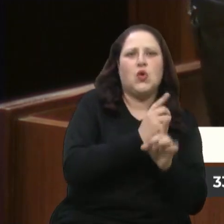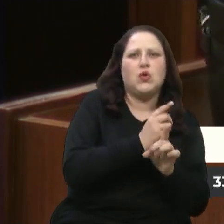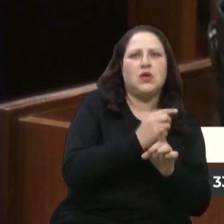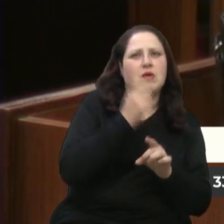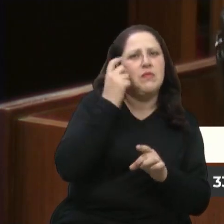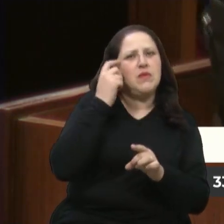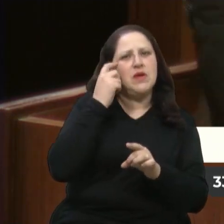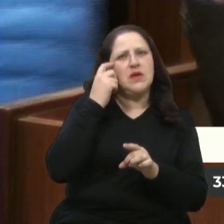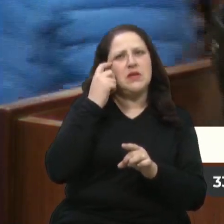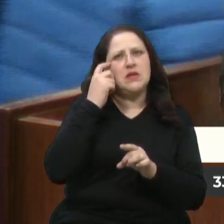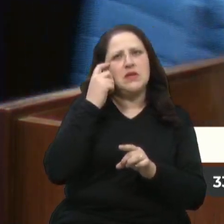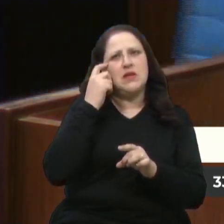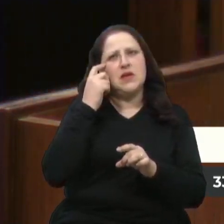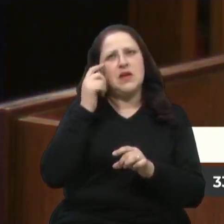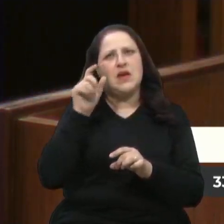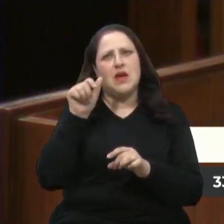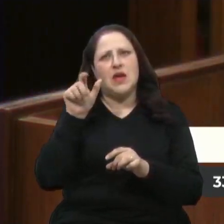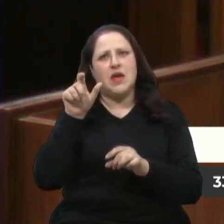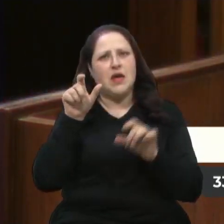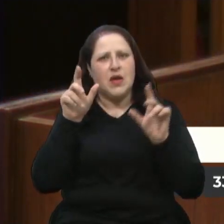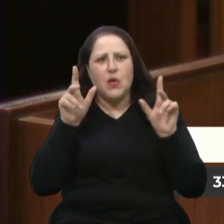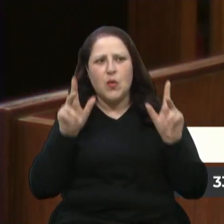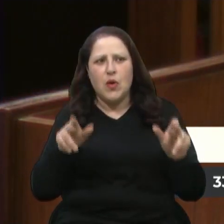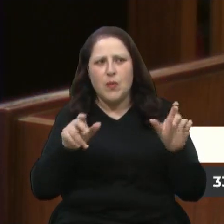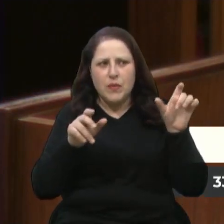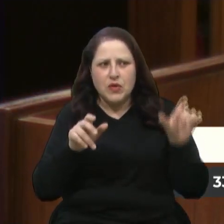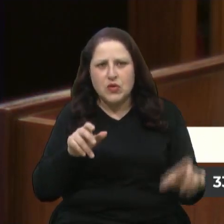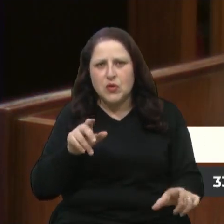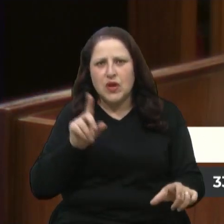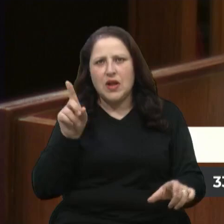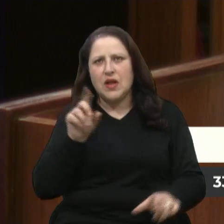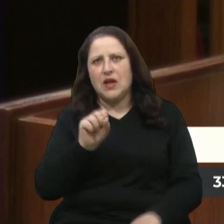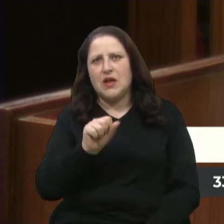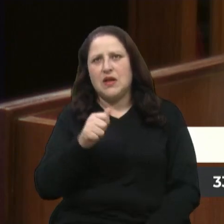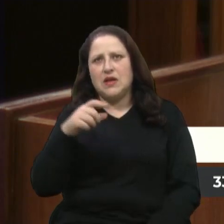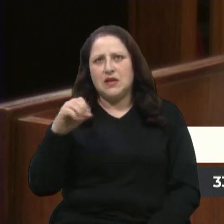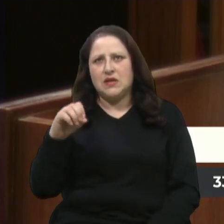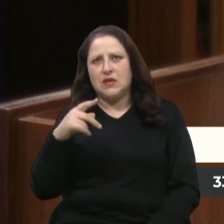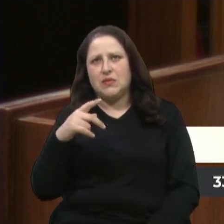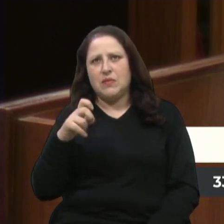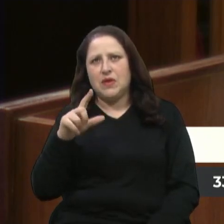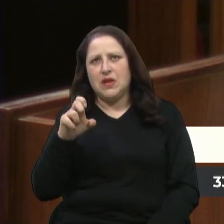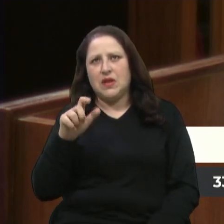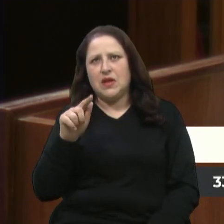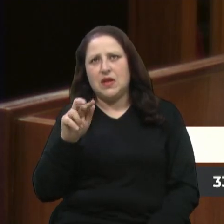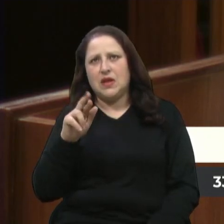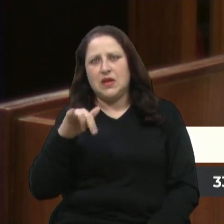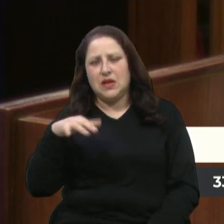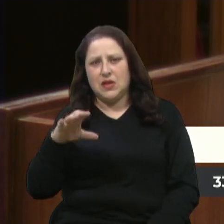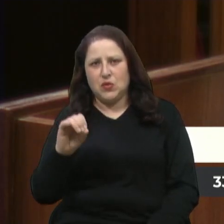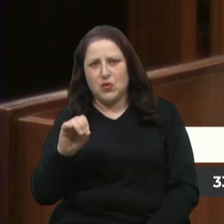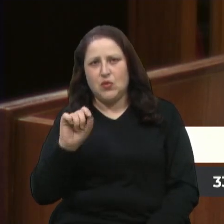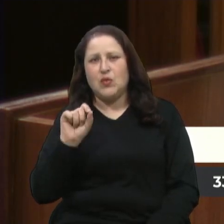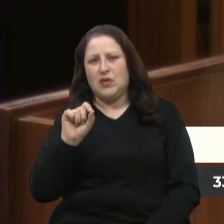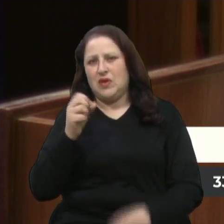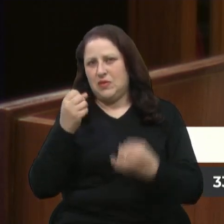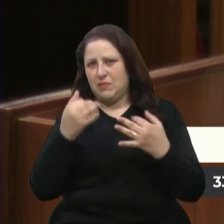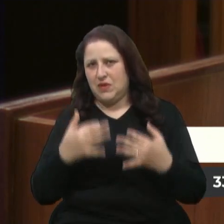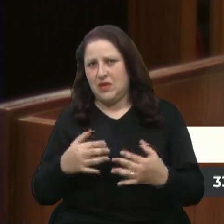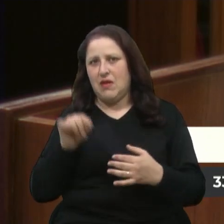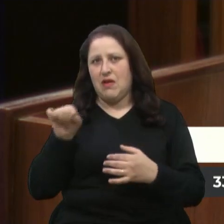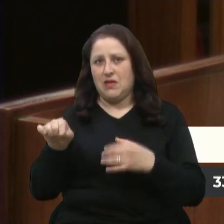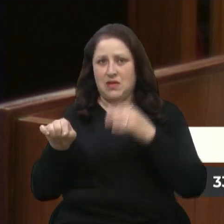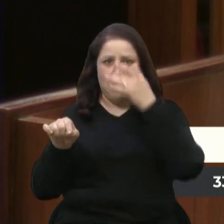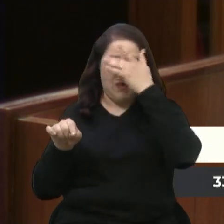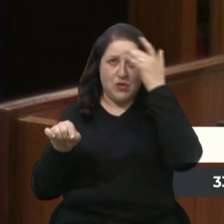um sósia em São Pellegrino, enfim. Resumindo, pessoal, ele era uma pessoa que tinha se